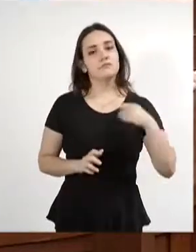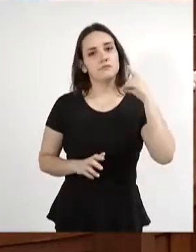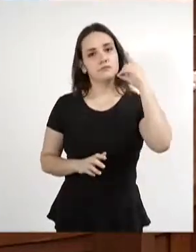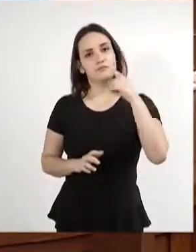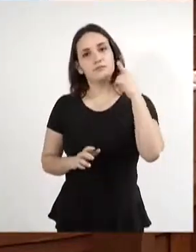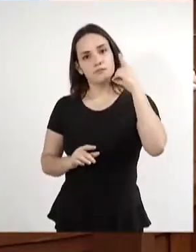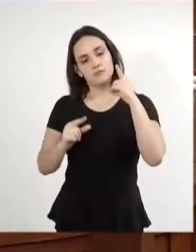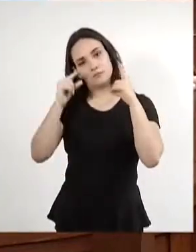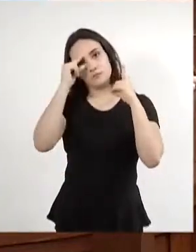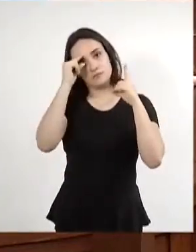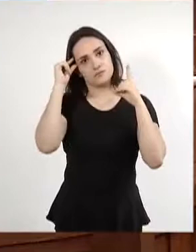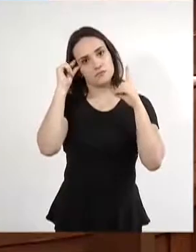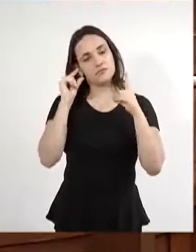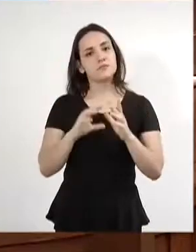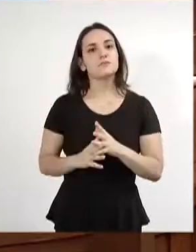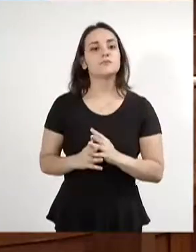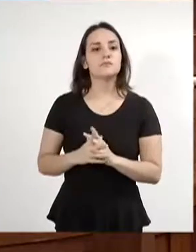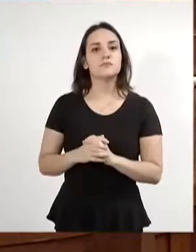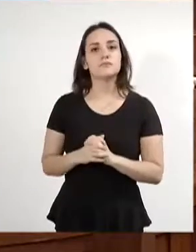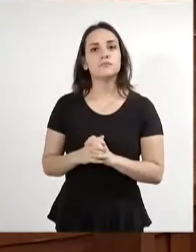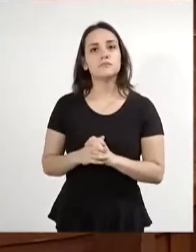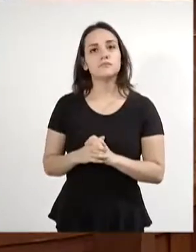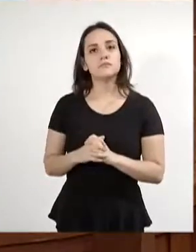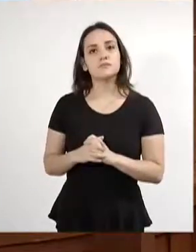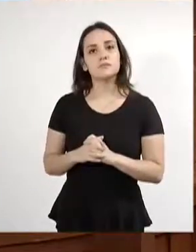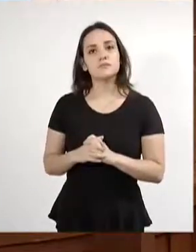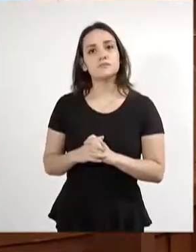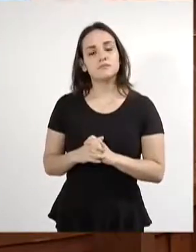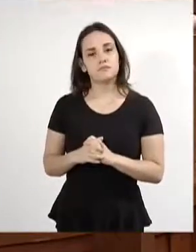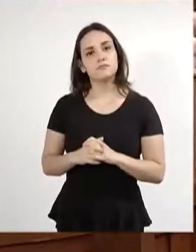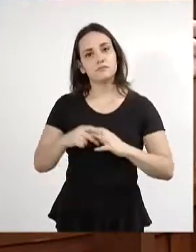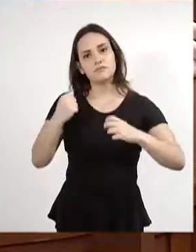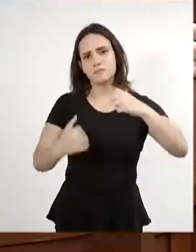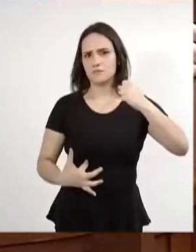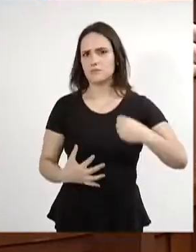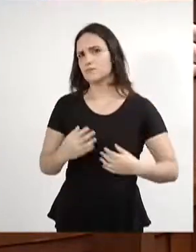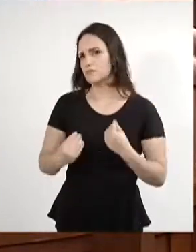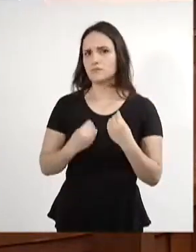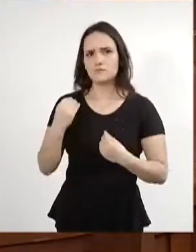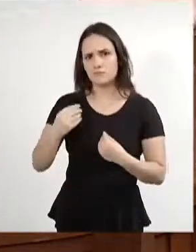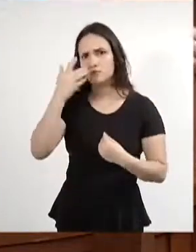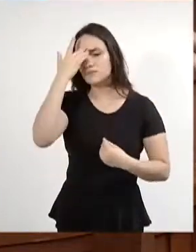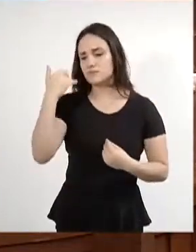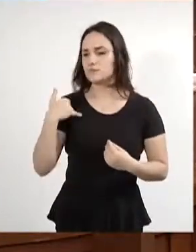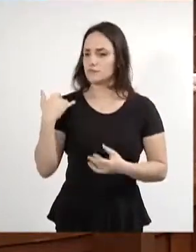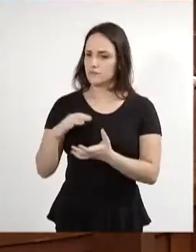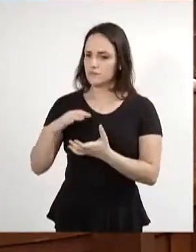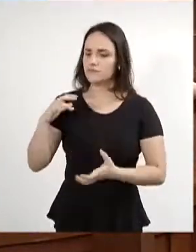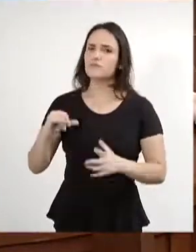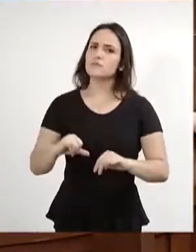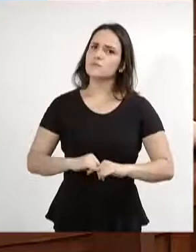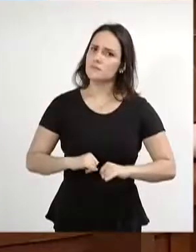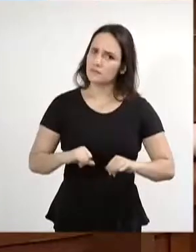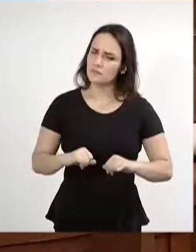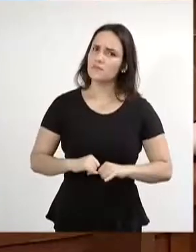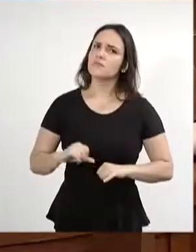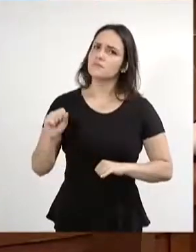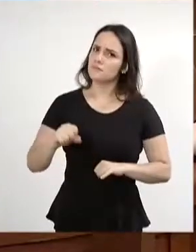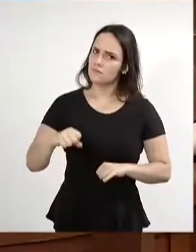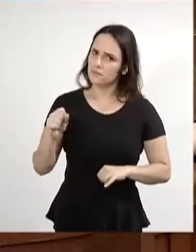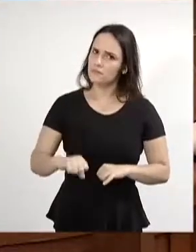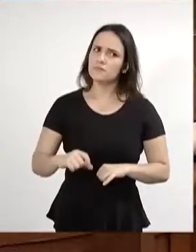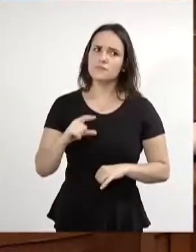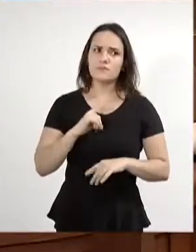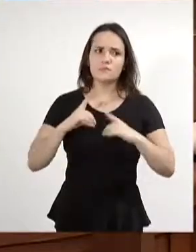aqui, deputado, como o idoso tem sofrido violência, a